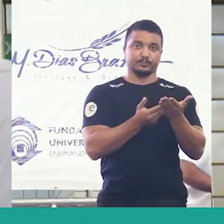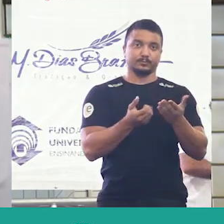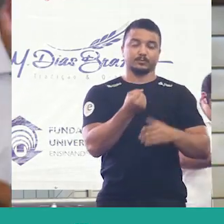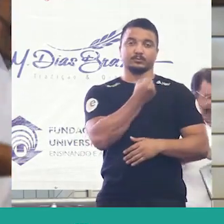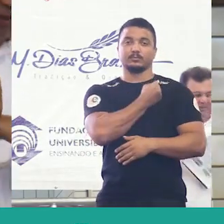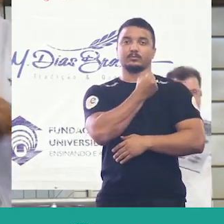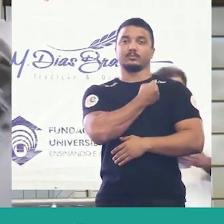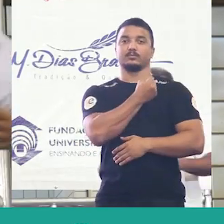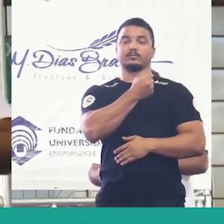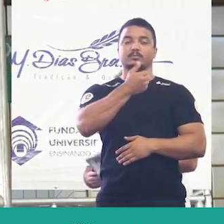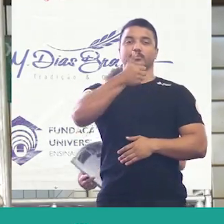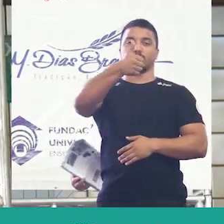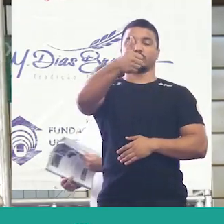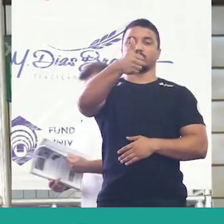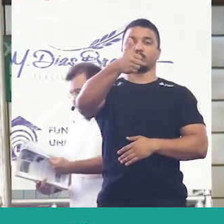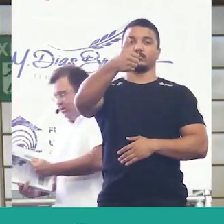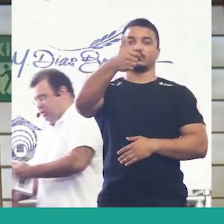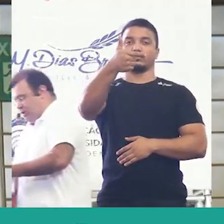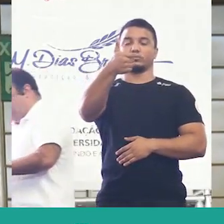na página